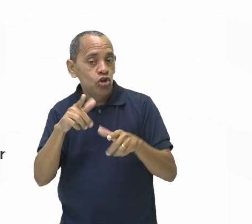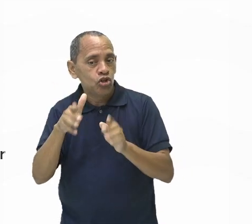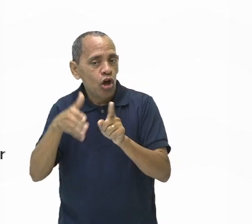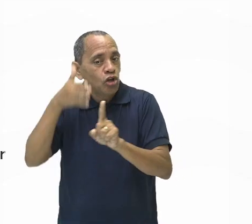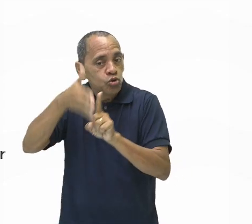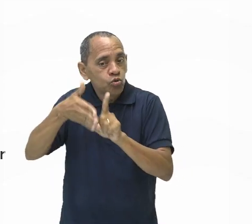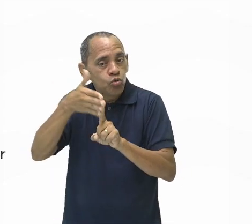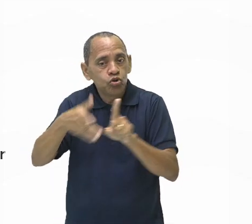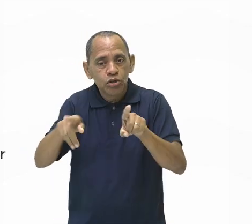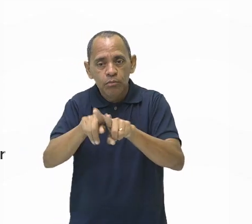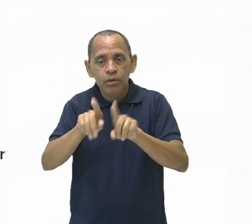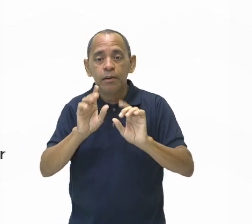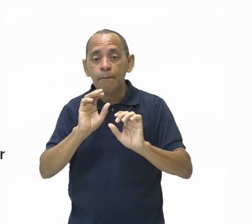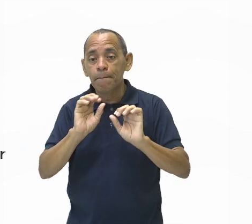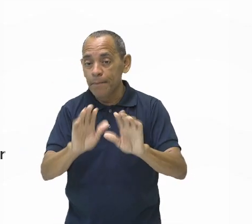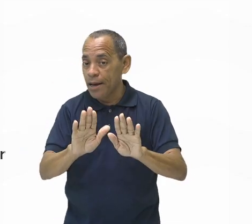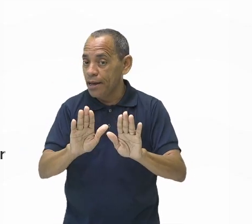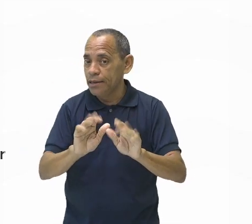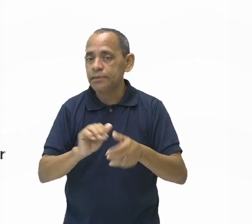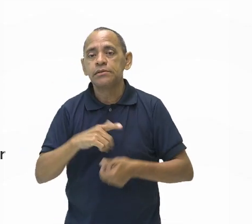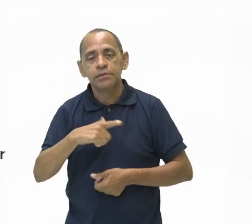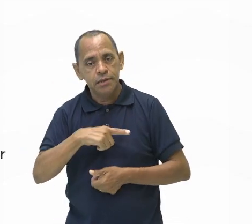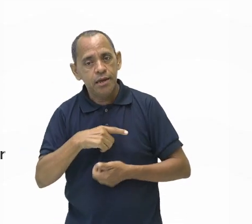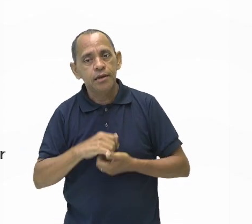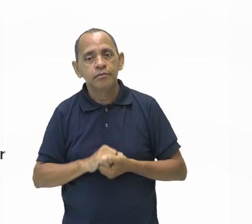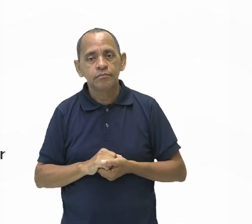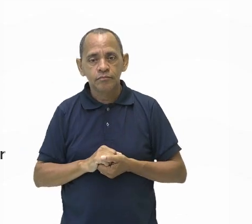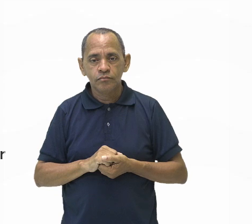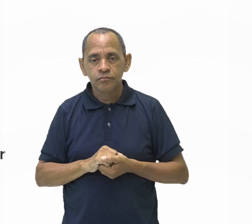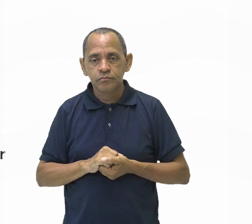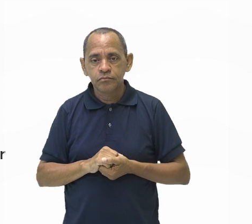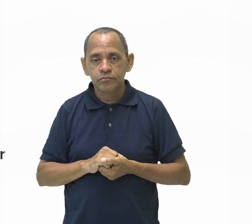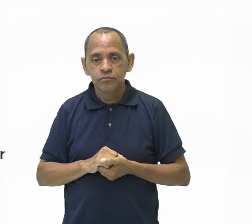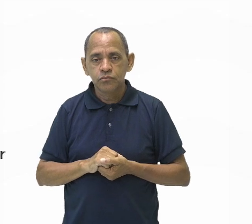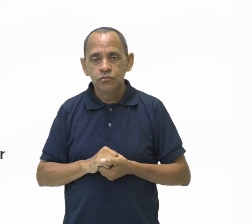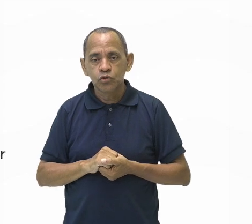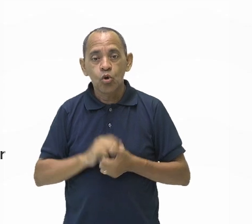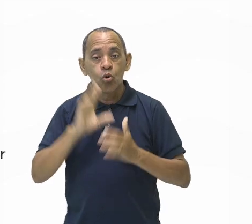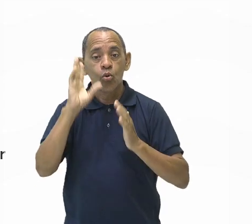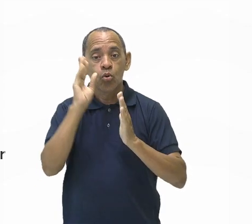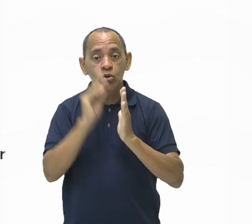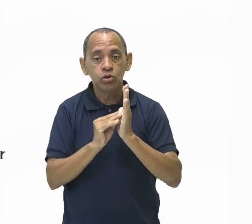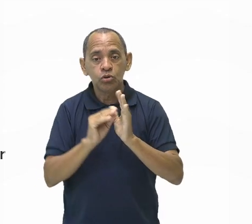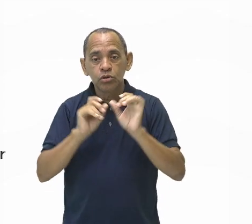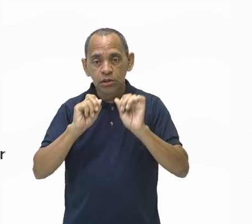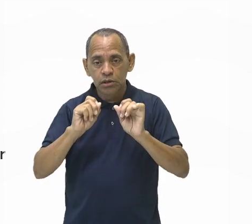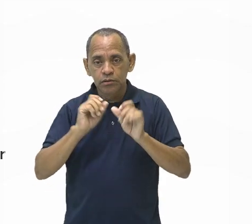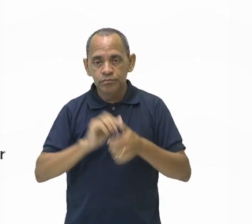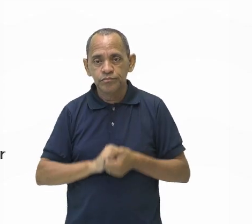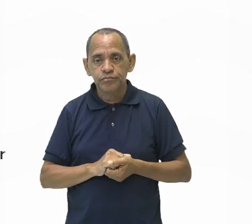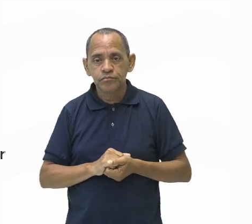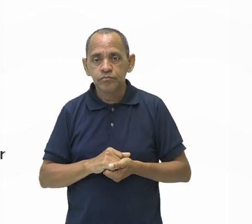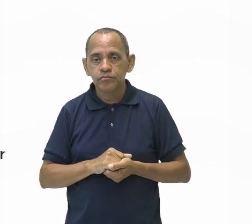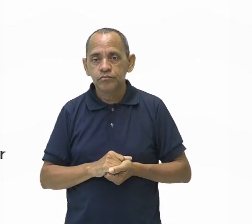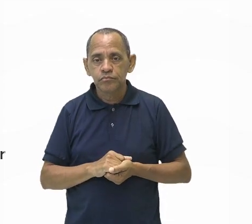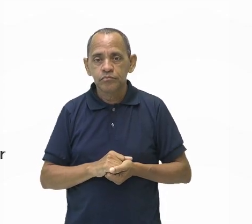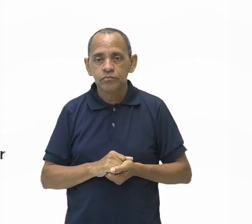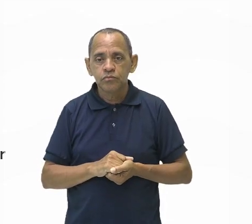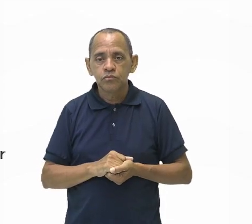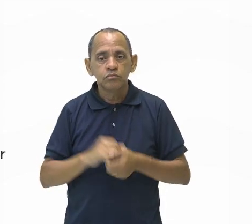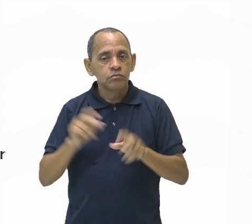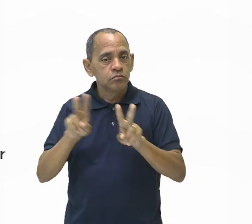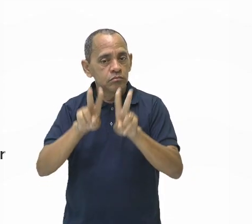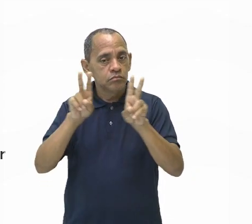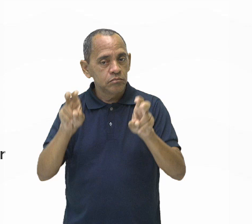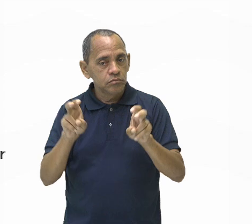estará imbricado aí também no seu conteúdo, ritmo, a questão, né, conteúdo a questão do